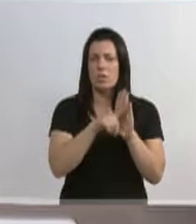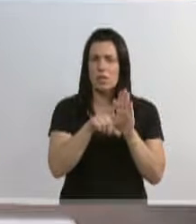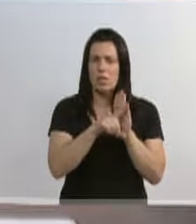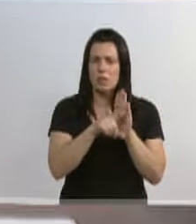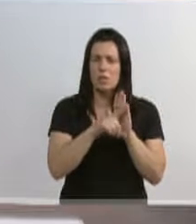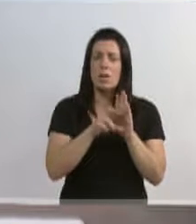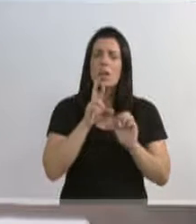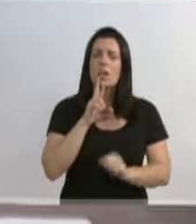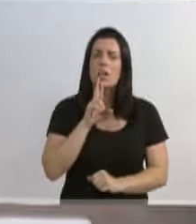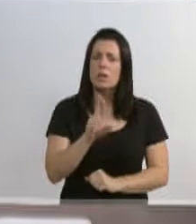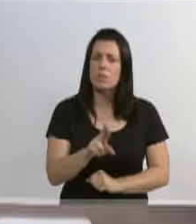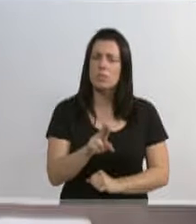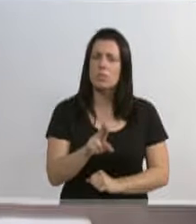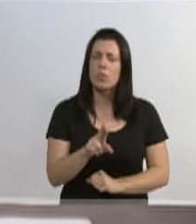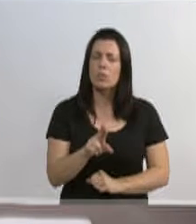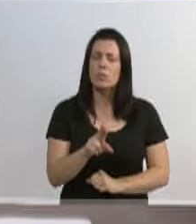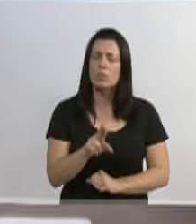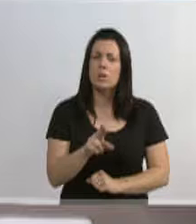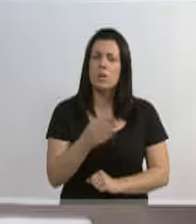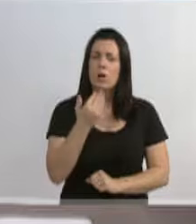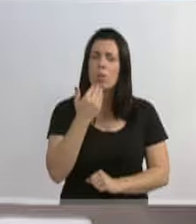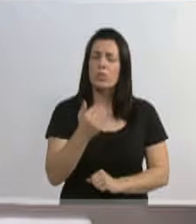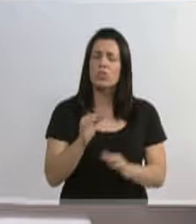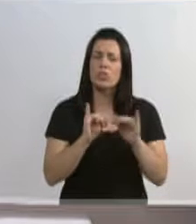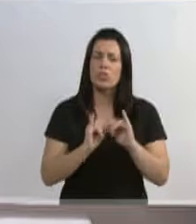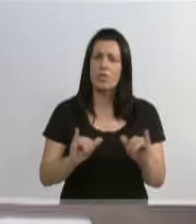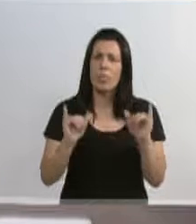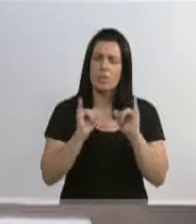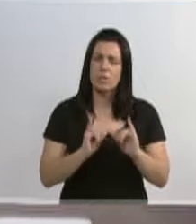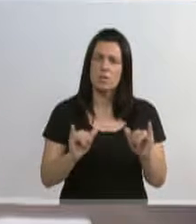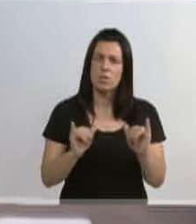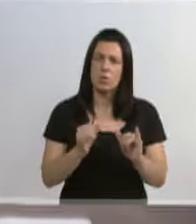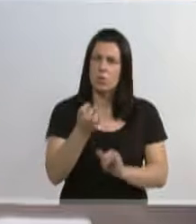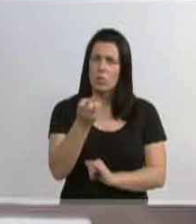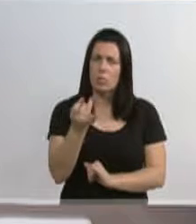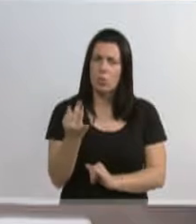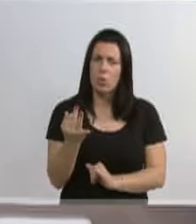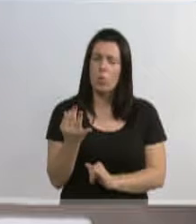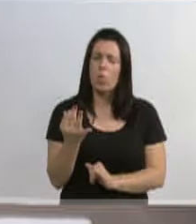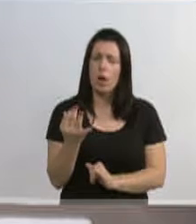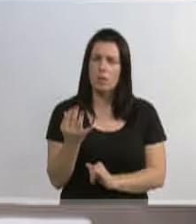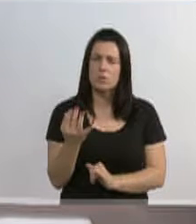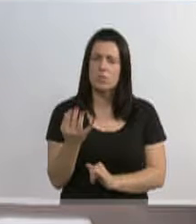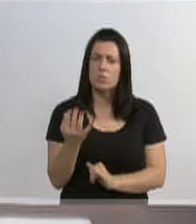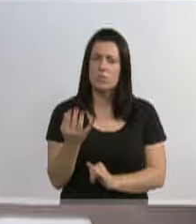aplicável, responda ao seguinte pedido de informação. Quantos cargos